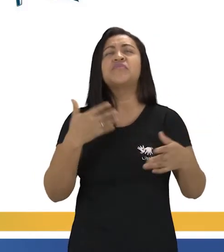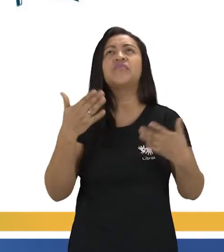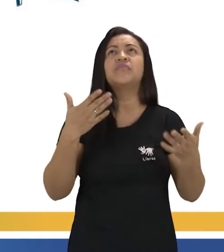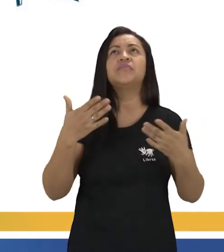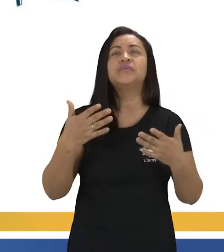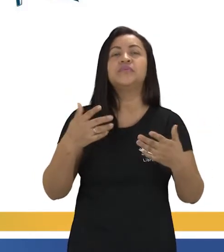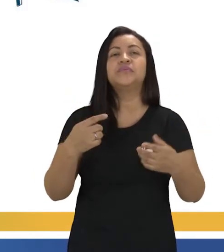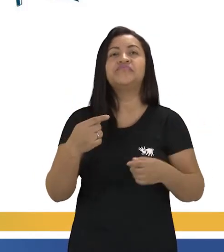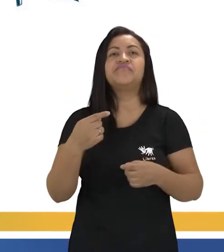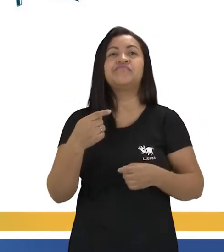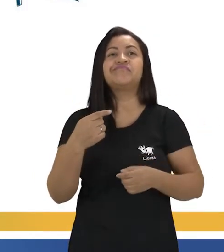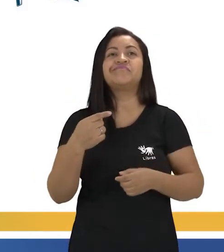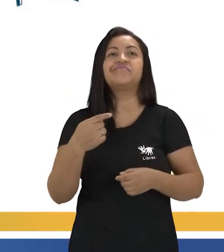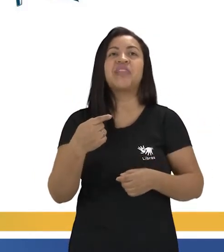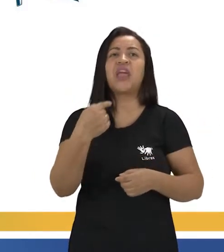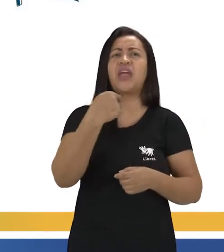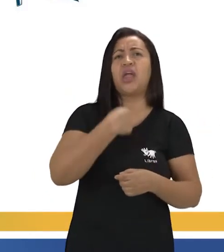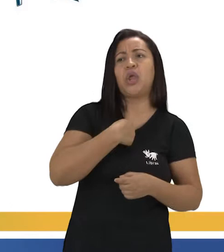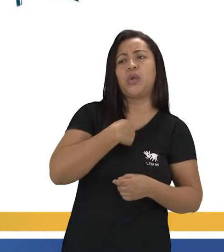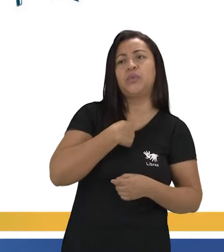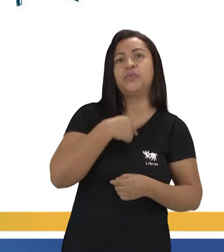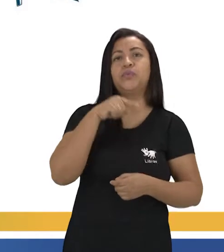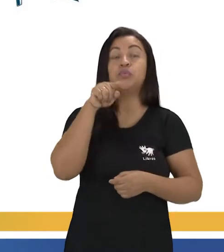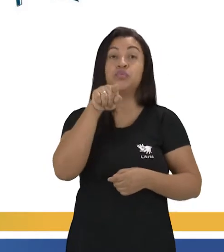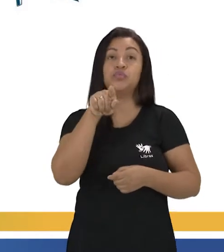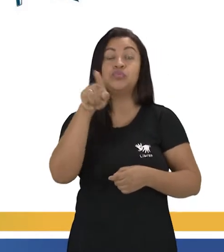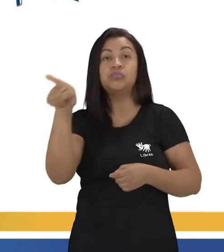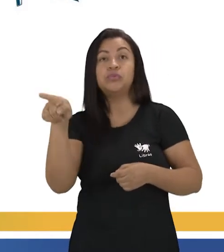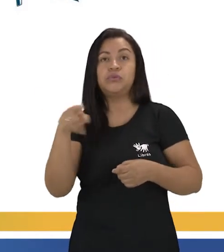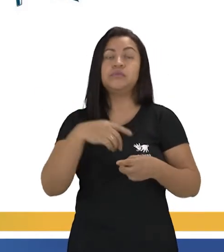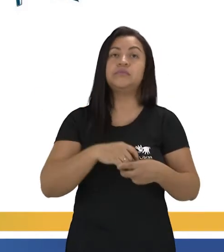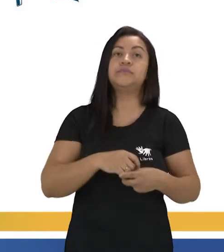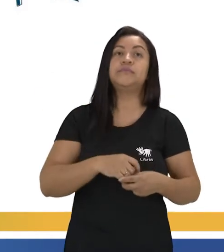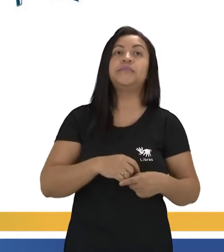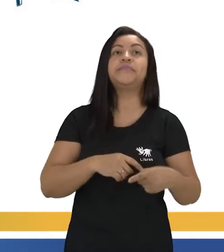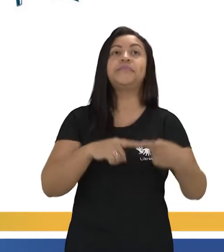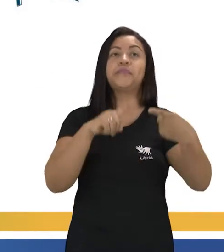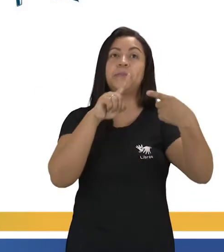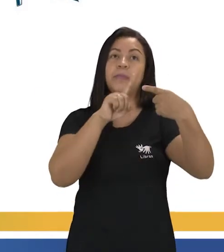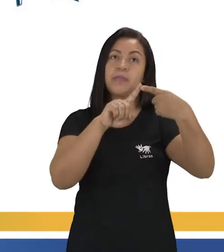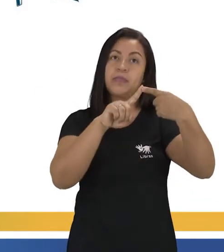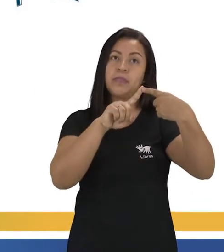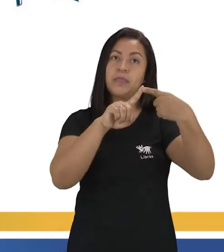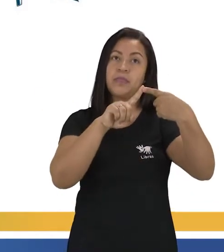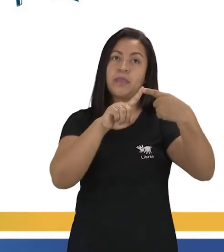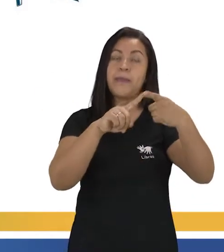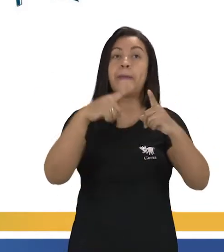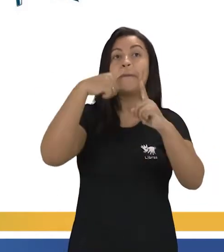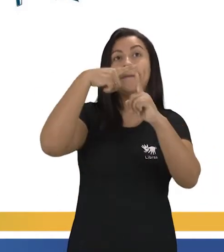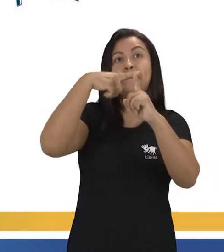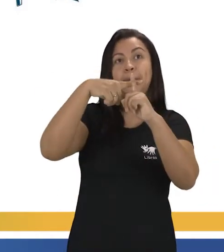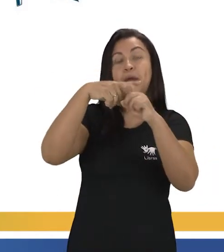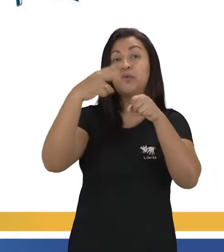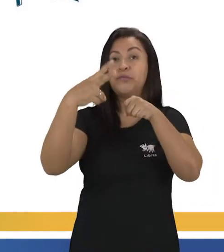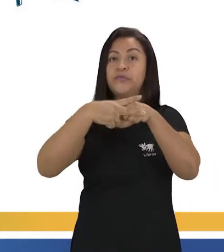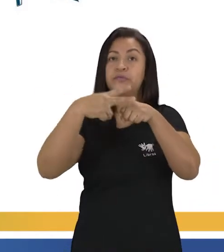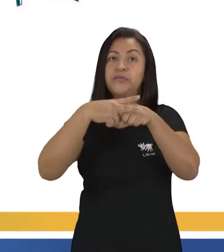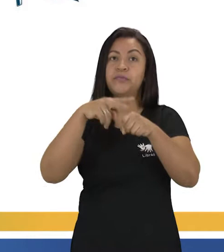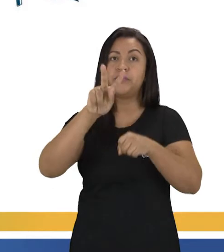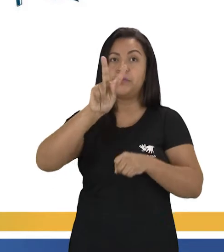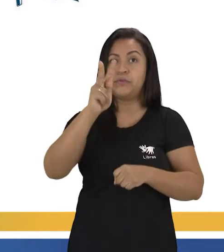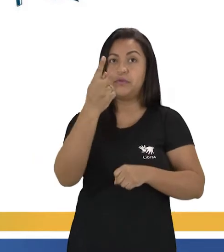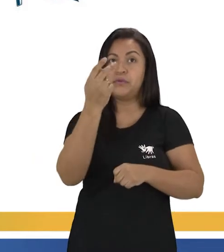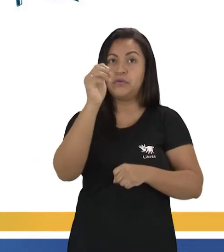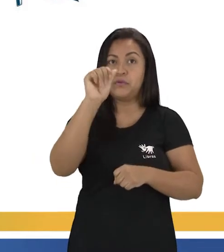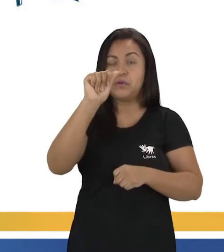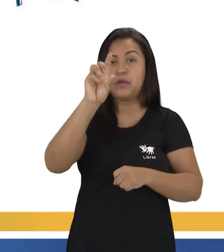subject. I, you, he, she, it. Ok? Mas o verbo have no